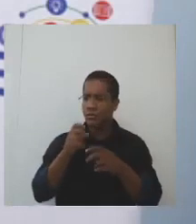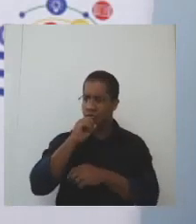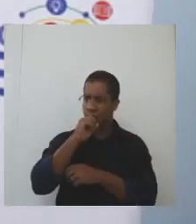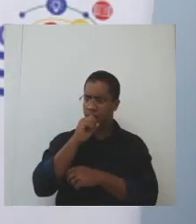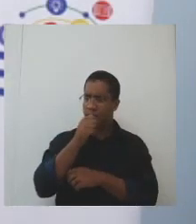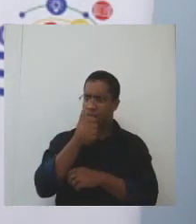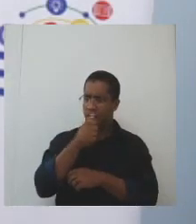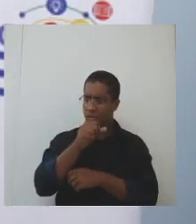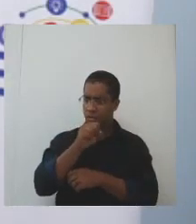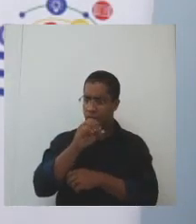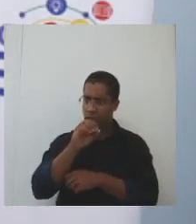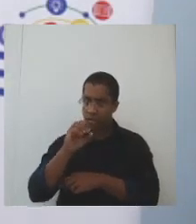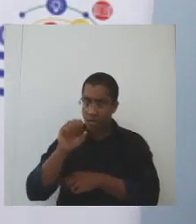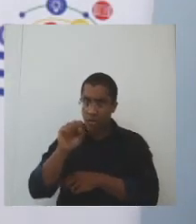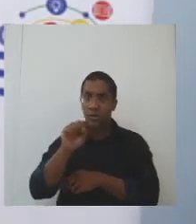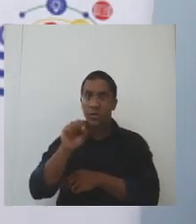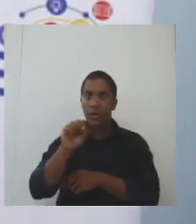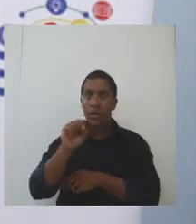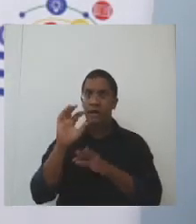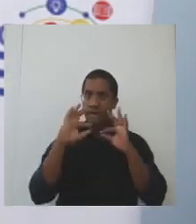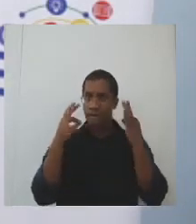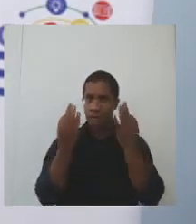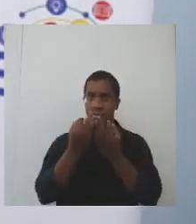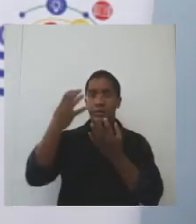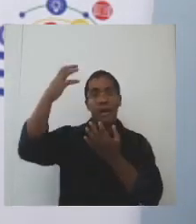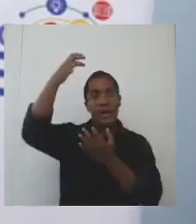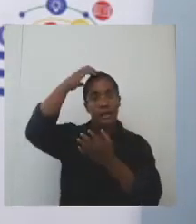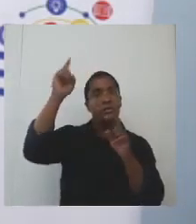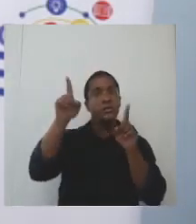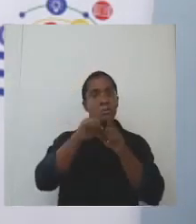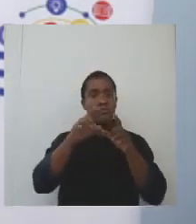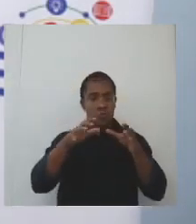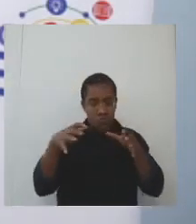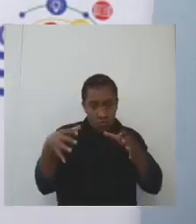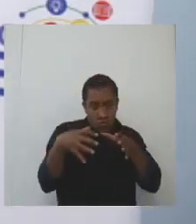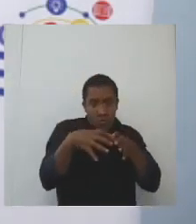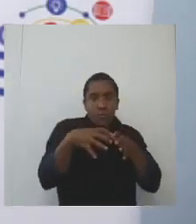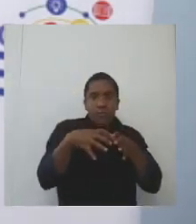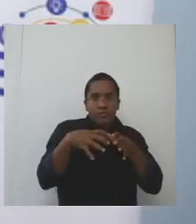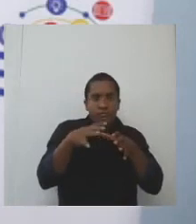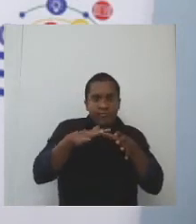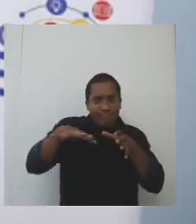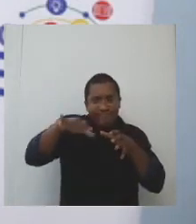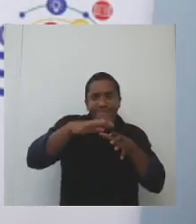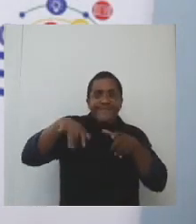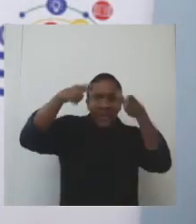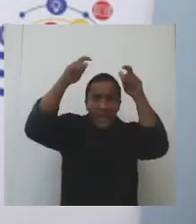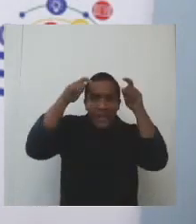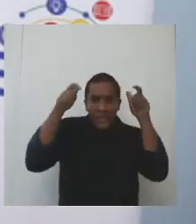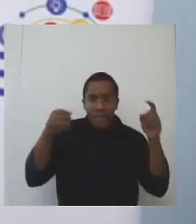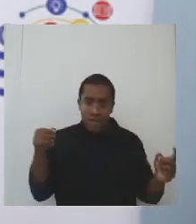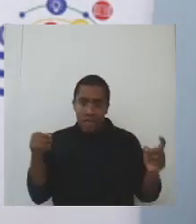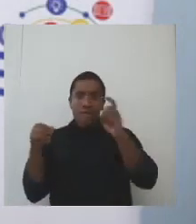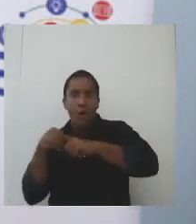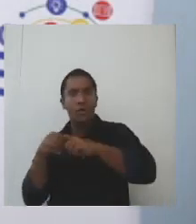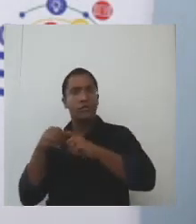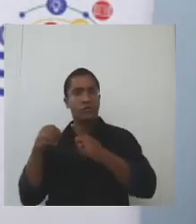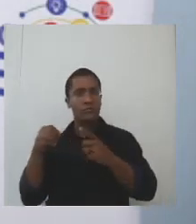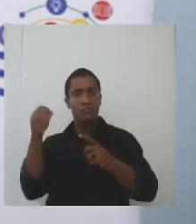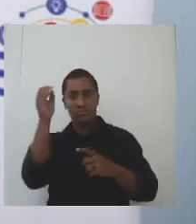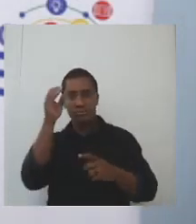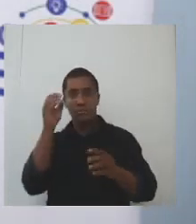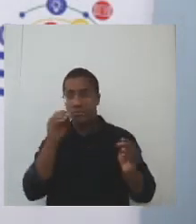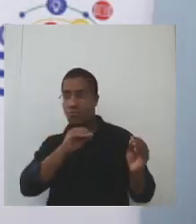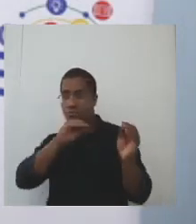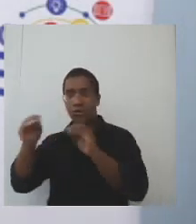1808 a família real e a corte portuguesa inteira fugir para o Brasil e eu ter ficado sozinho naquele momento ali